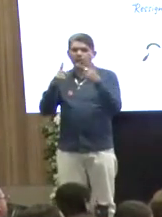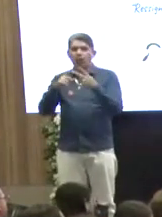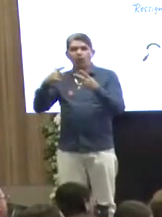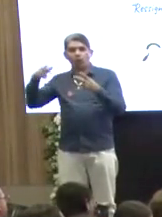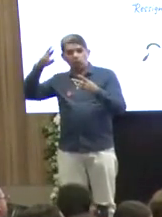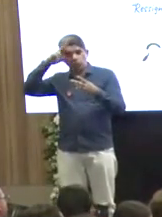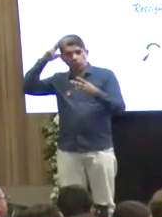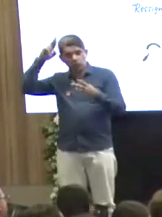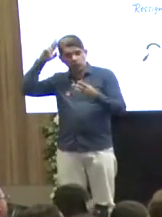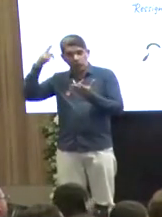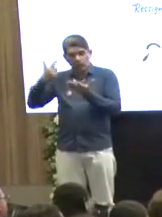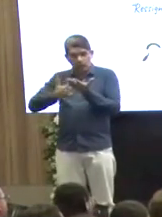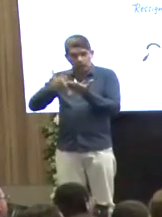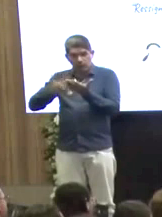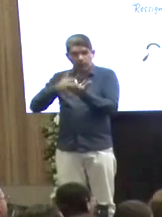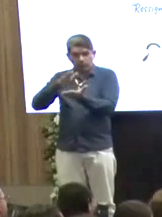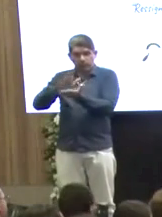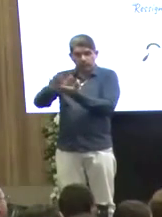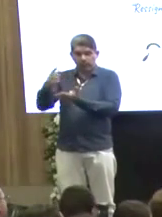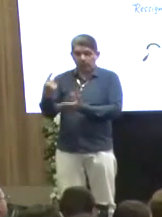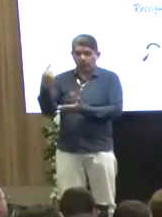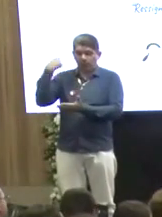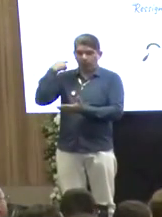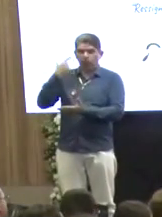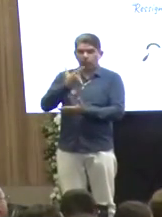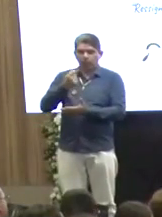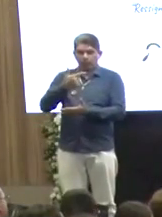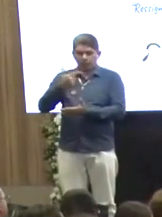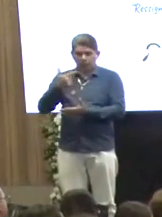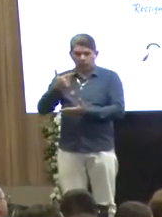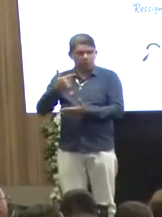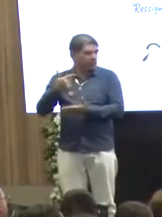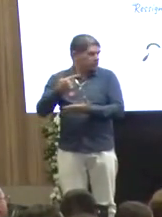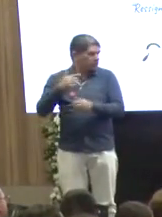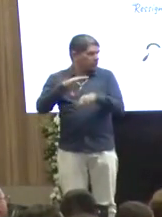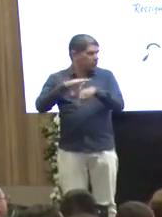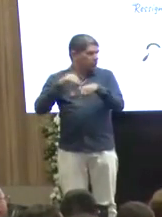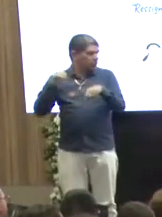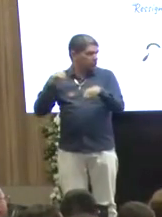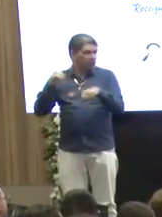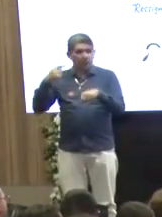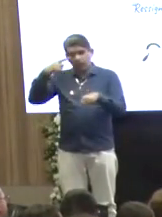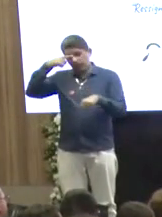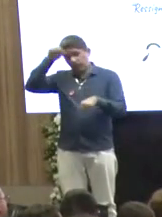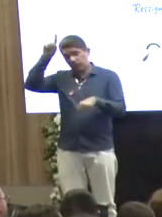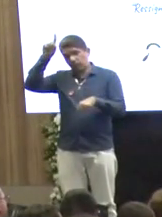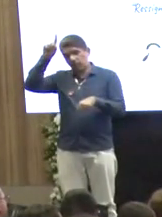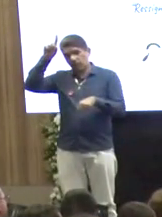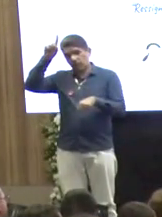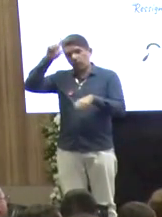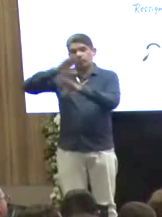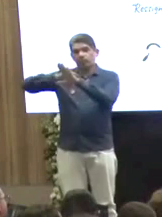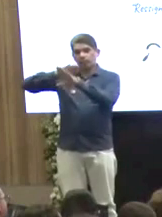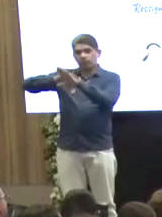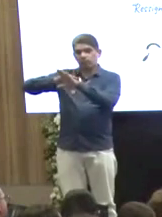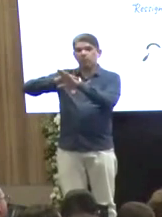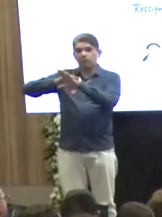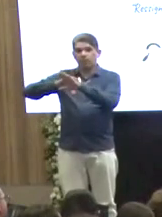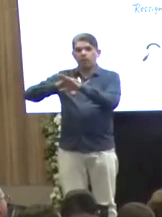textos deles sobre essas temáticas, né? Da professora Nilma, o artigo Antirracismo em Tempos de Incerteza, que foi